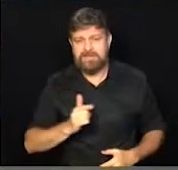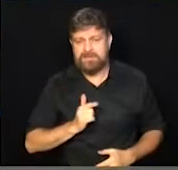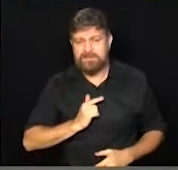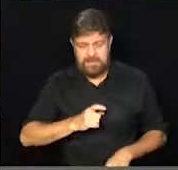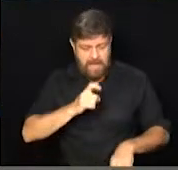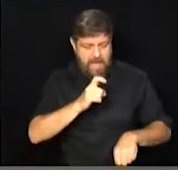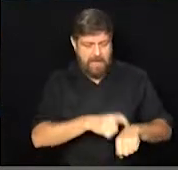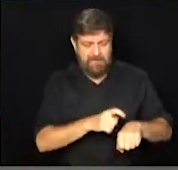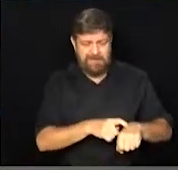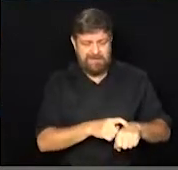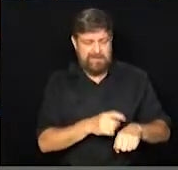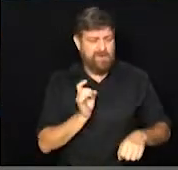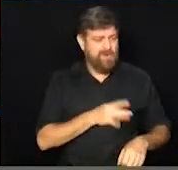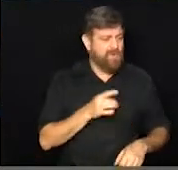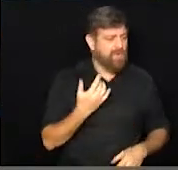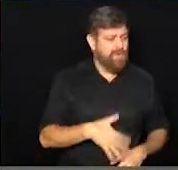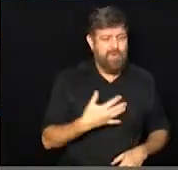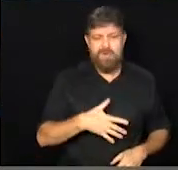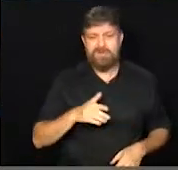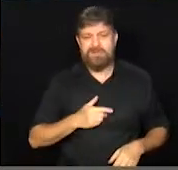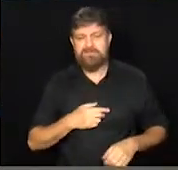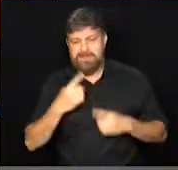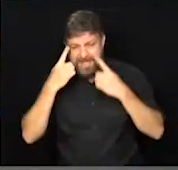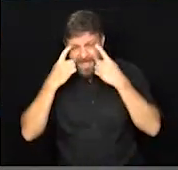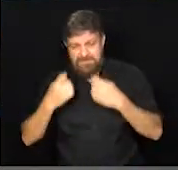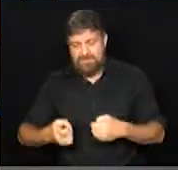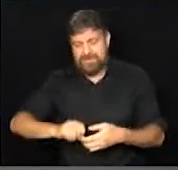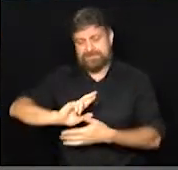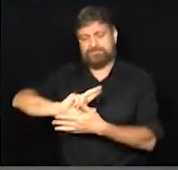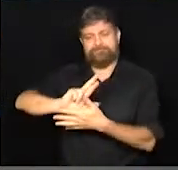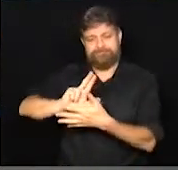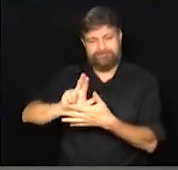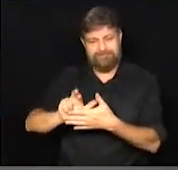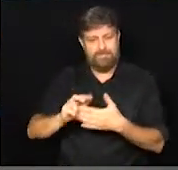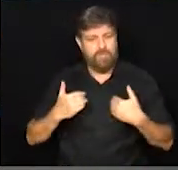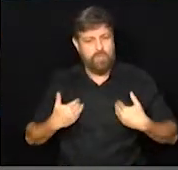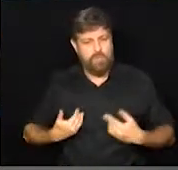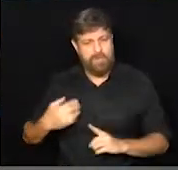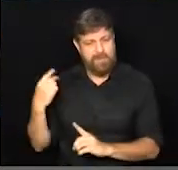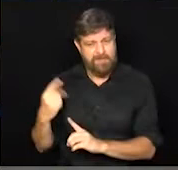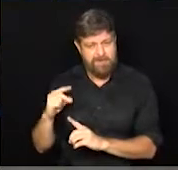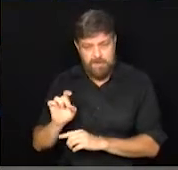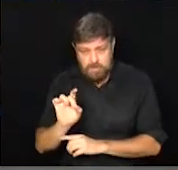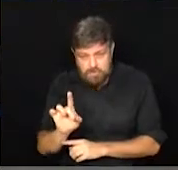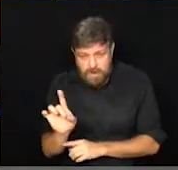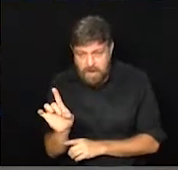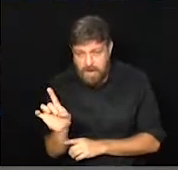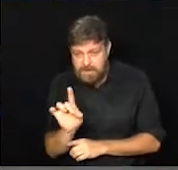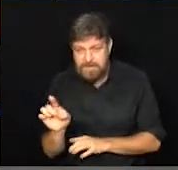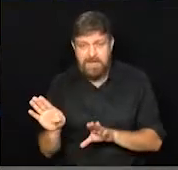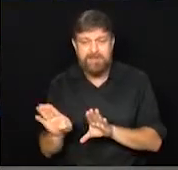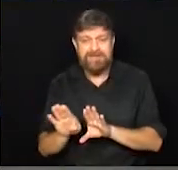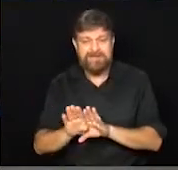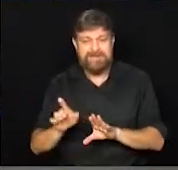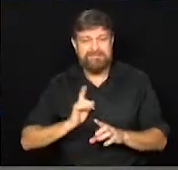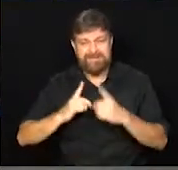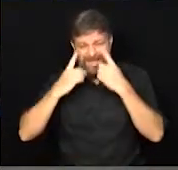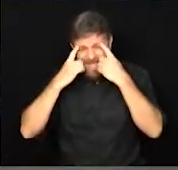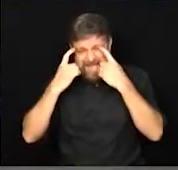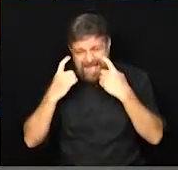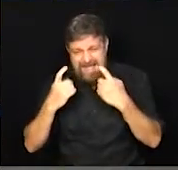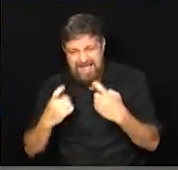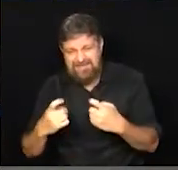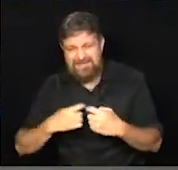da violência nas várias formas, da violência física, mas não apenas, da violência simbólica, da